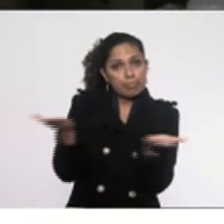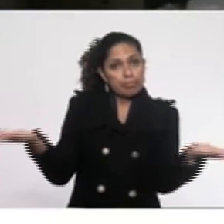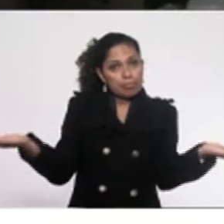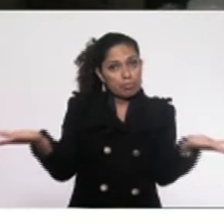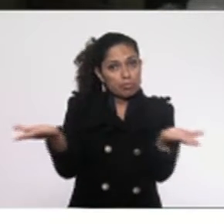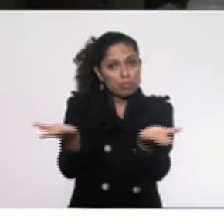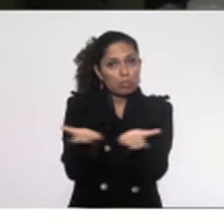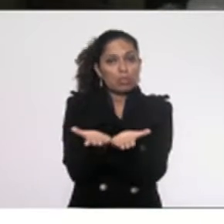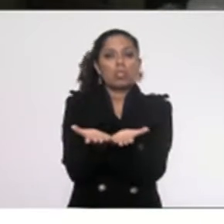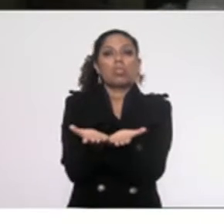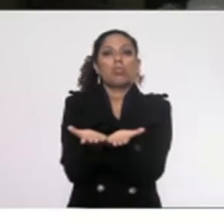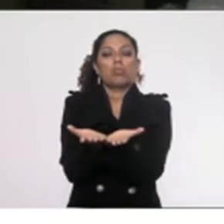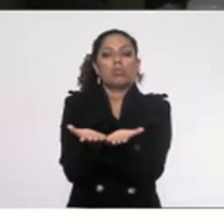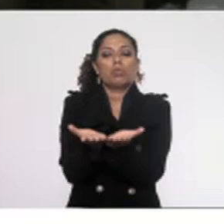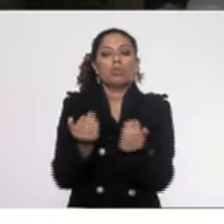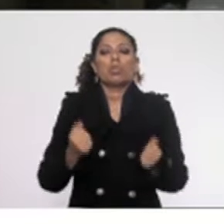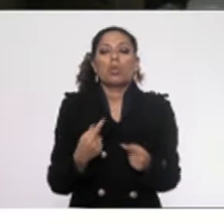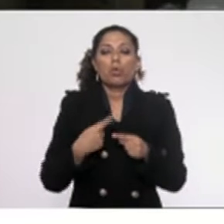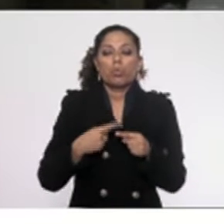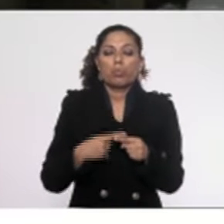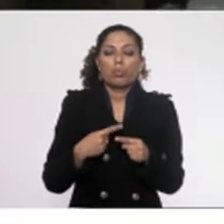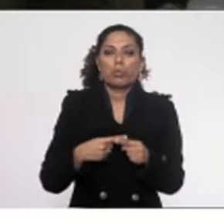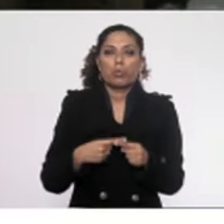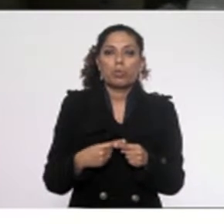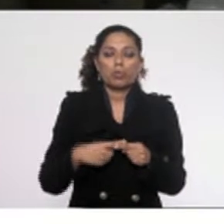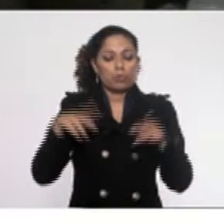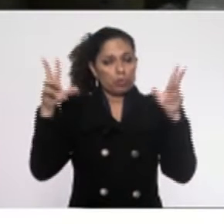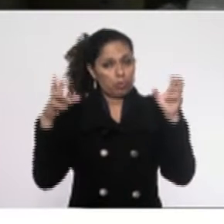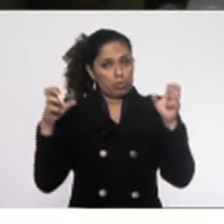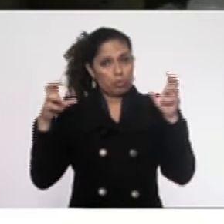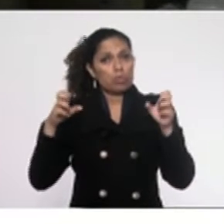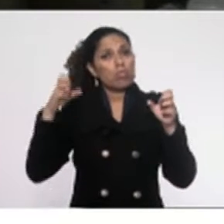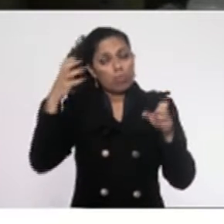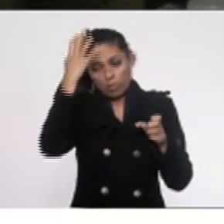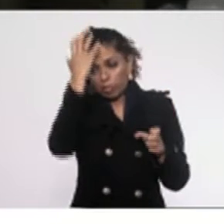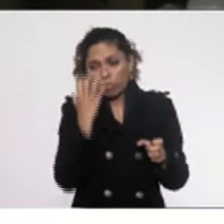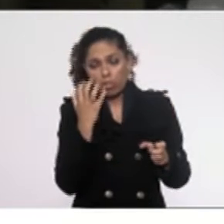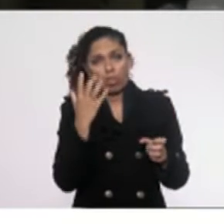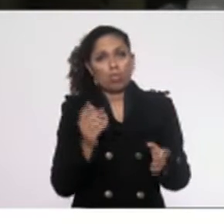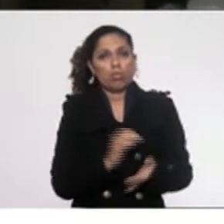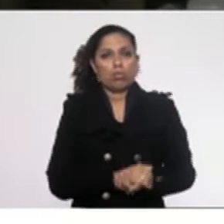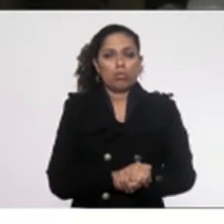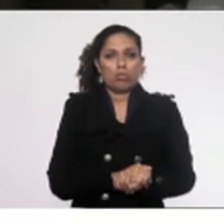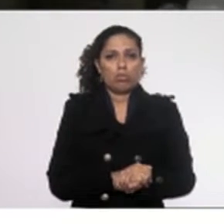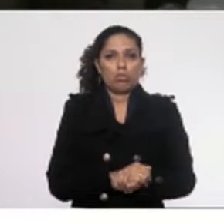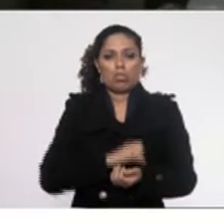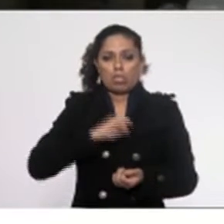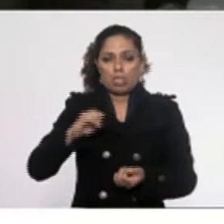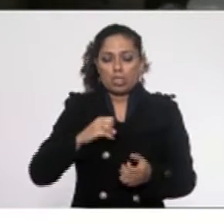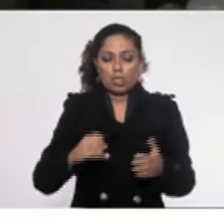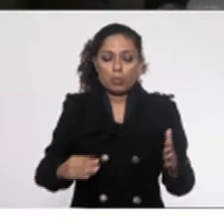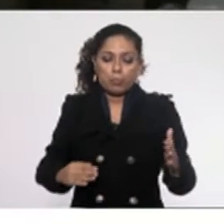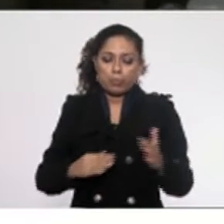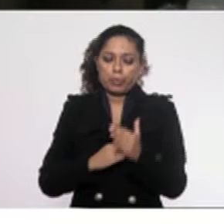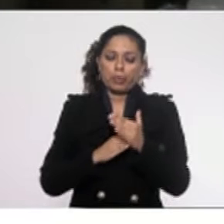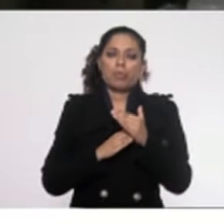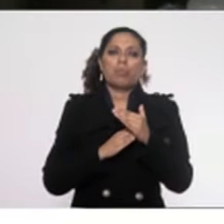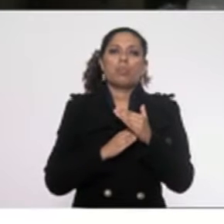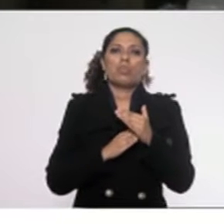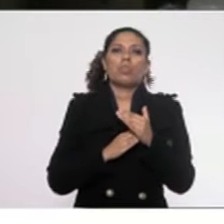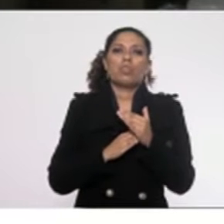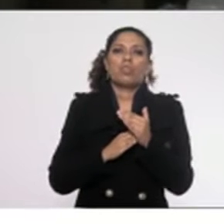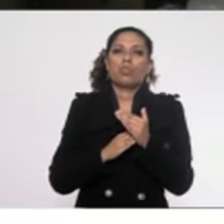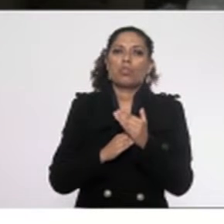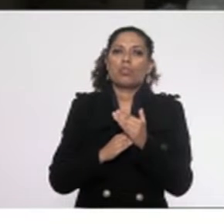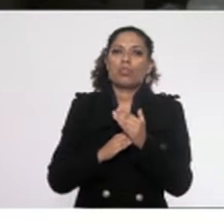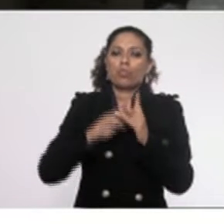uma ponte para esse equilíbrio, porque essa é uma questão séria. Porque você estoura limite de pessoal, você